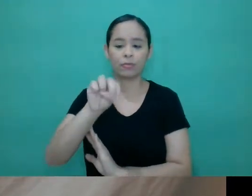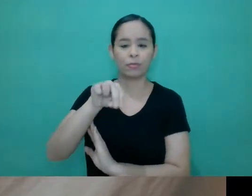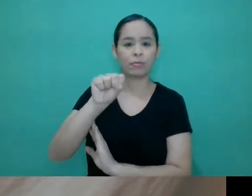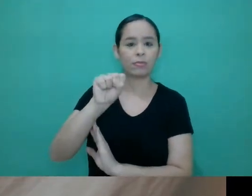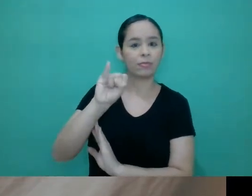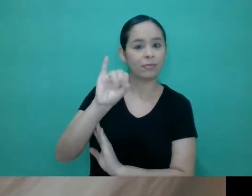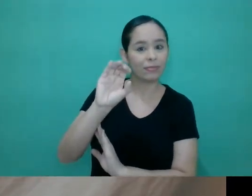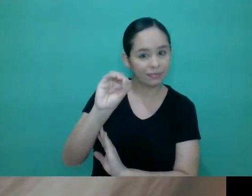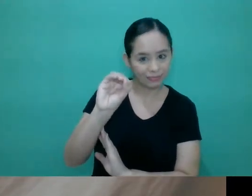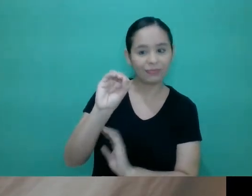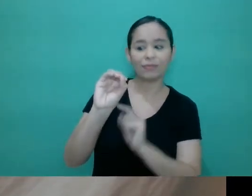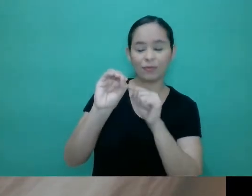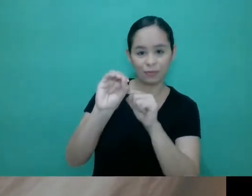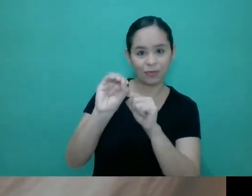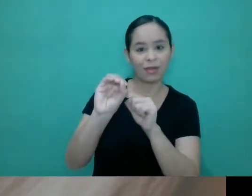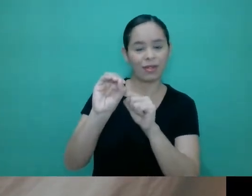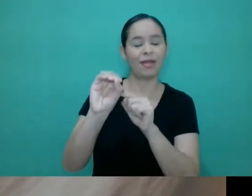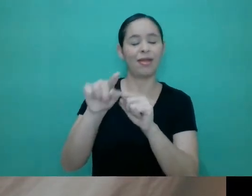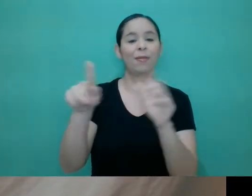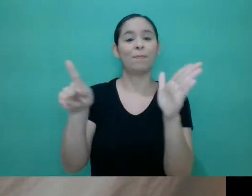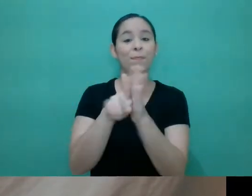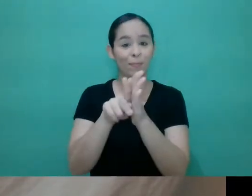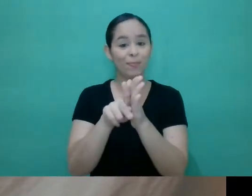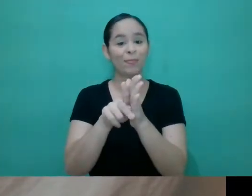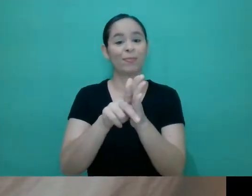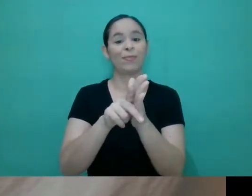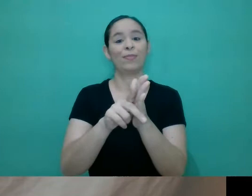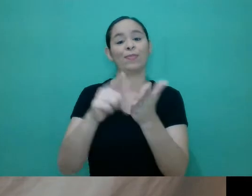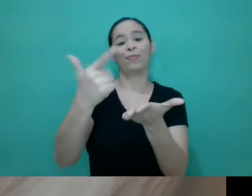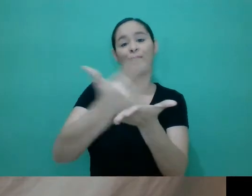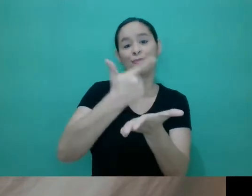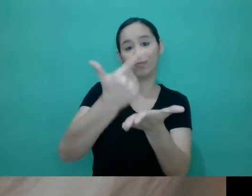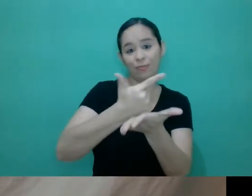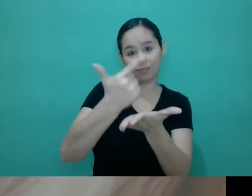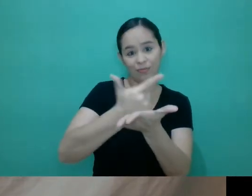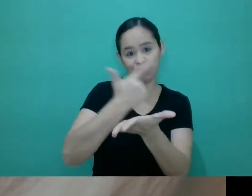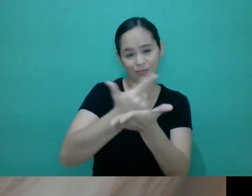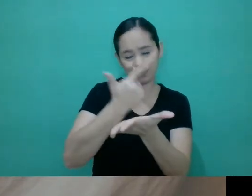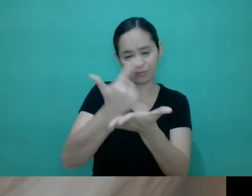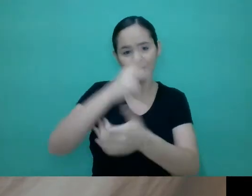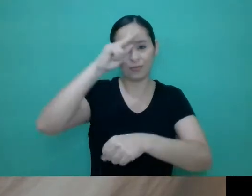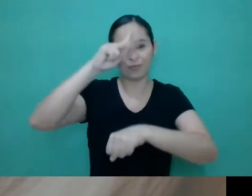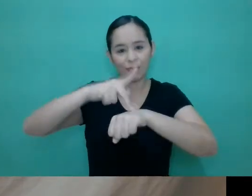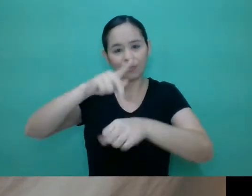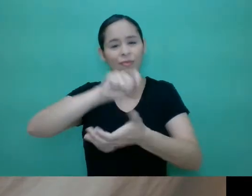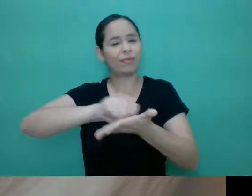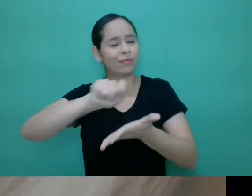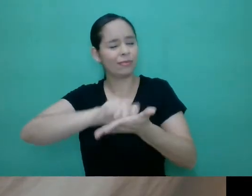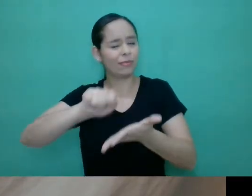leva o título homônimo da obra de Michel de Montaigne,